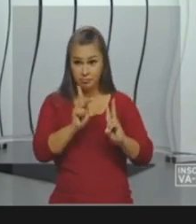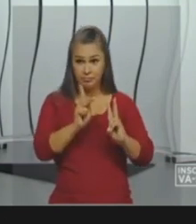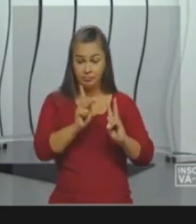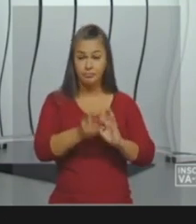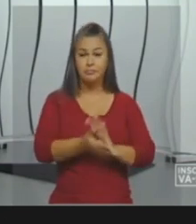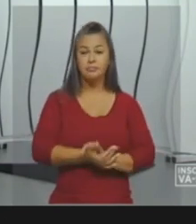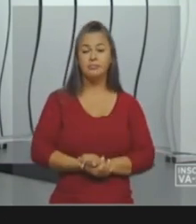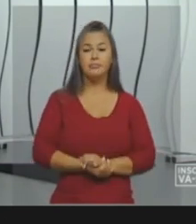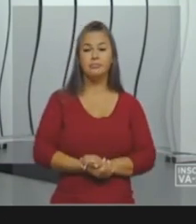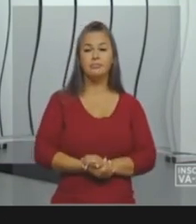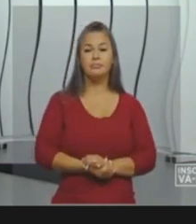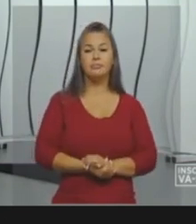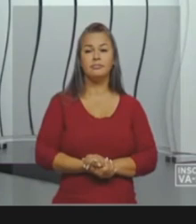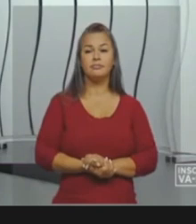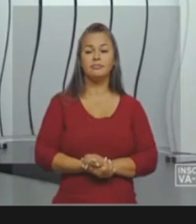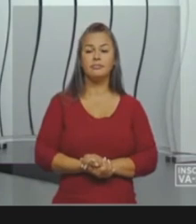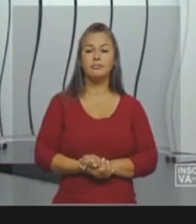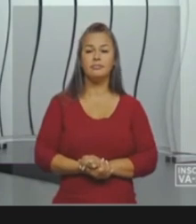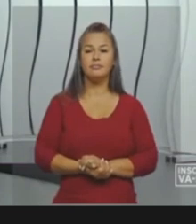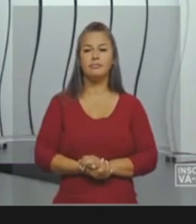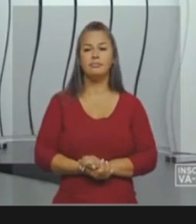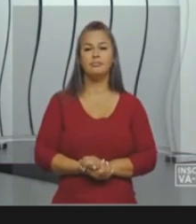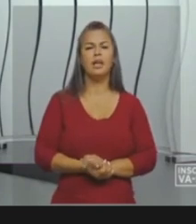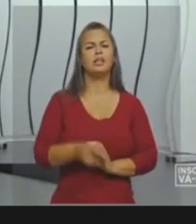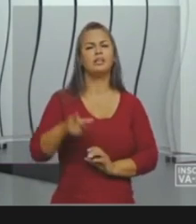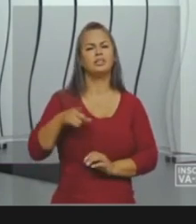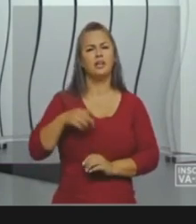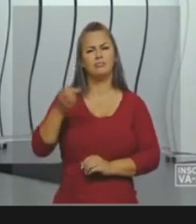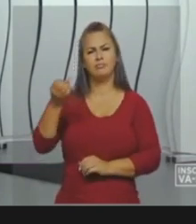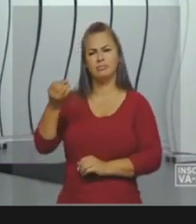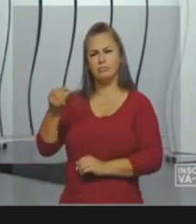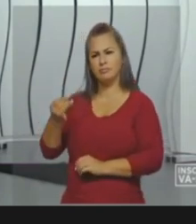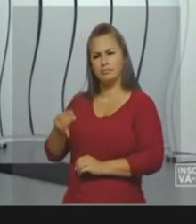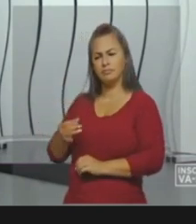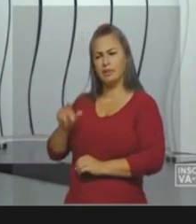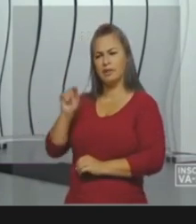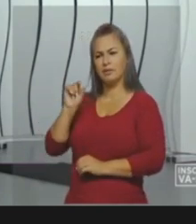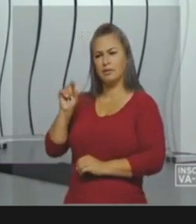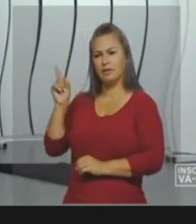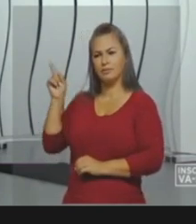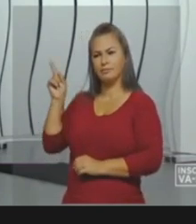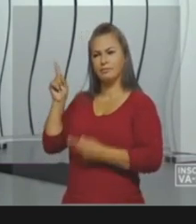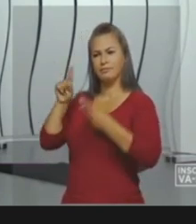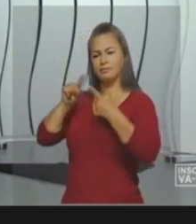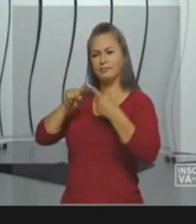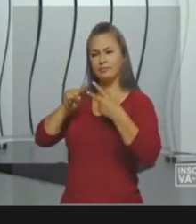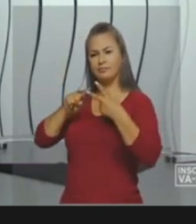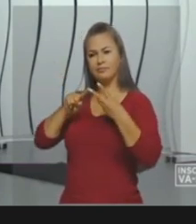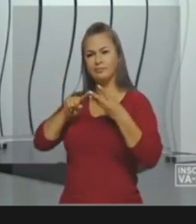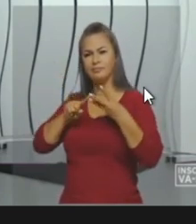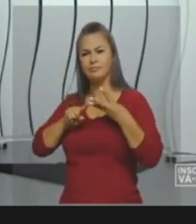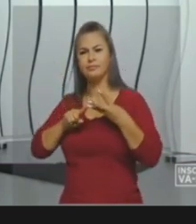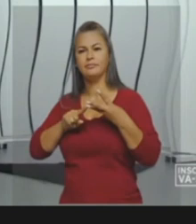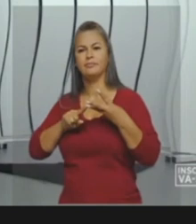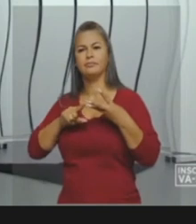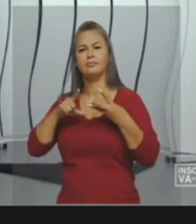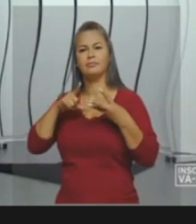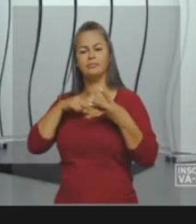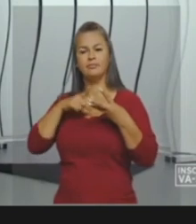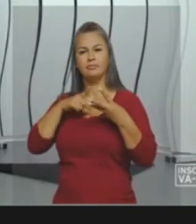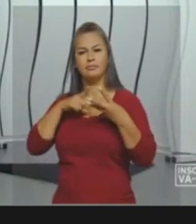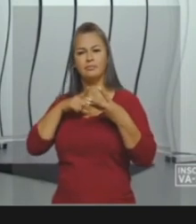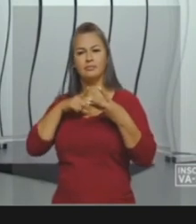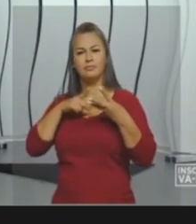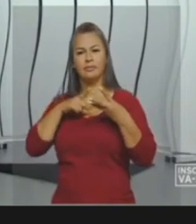E nós falamos aí, né, do genótipo de que vai formar esses tipos sanguíneos. e que eles estão associados ao sistema BO e